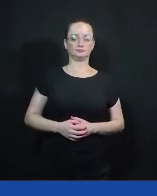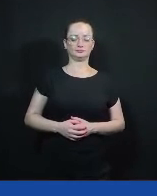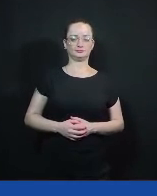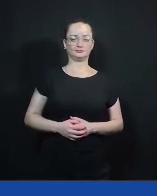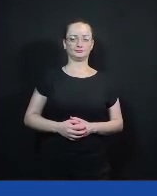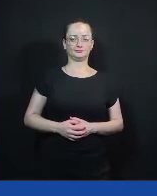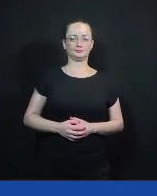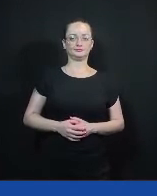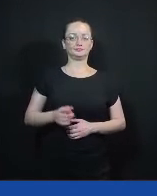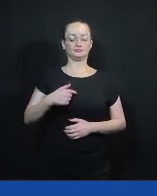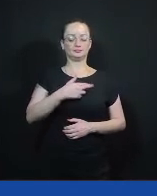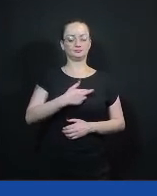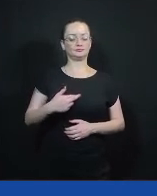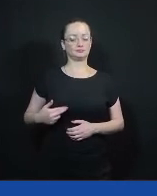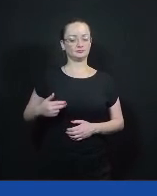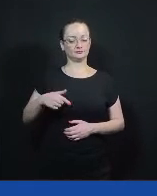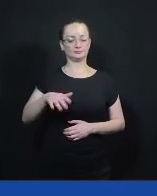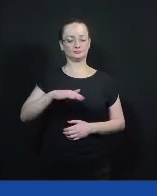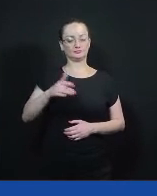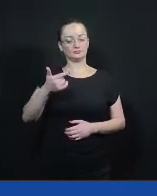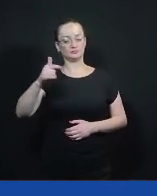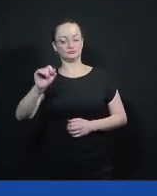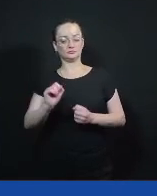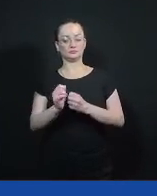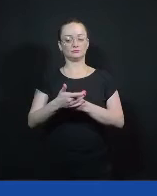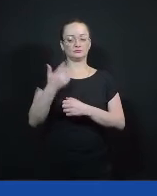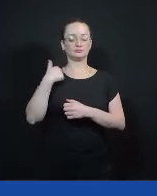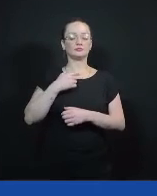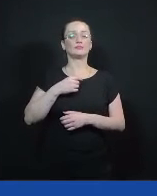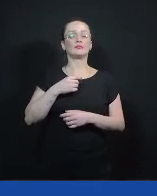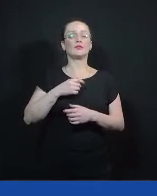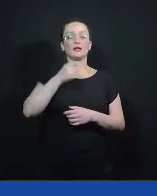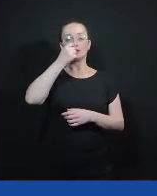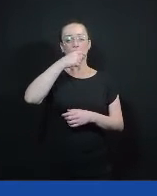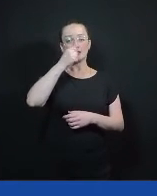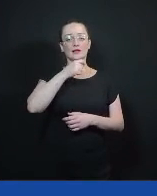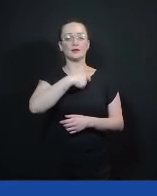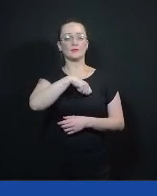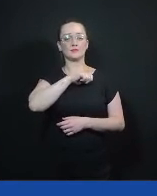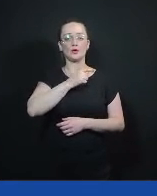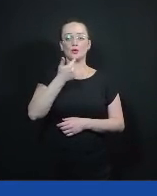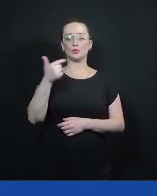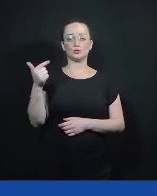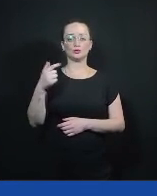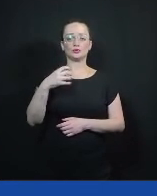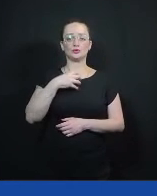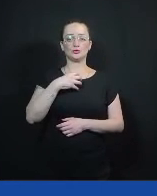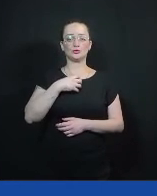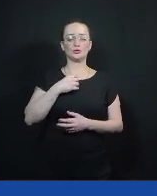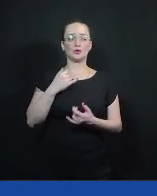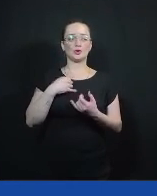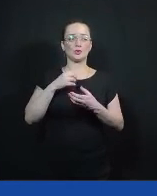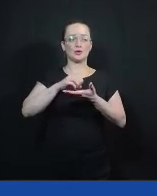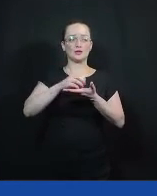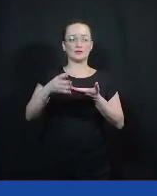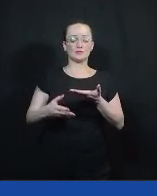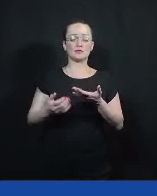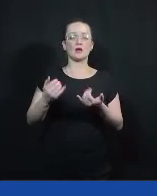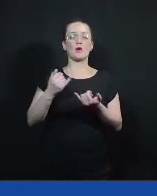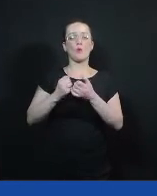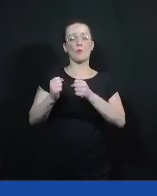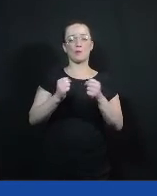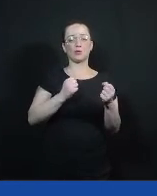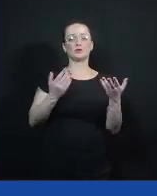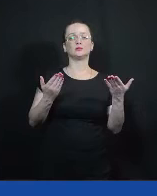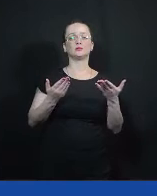república mesmo. No âmbito ali da outra pandemia da gripe espanhola, não tínhamos esse desenho tão descentralizado com tanto